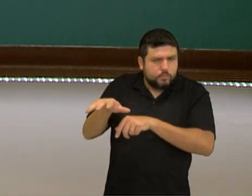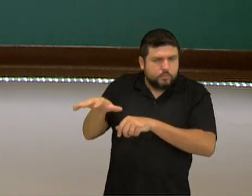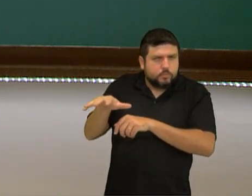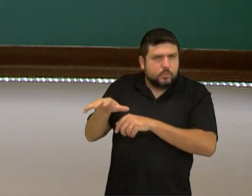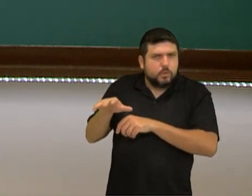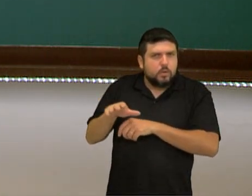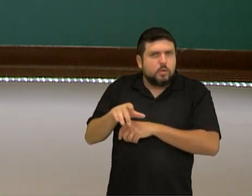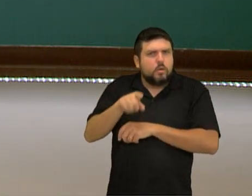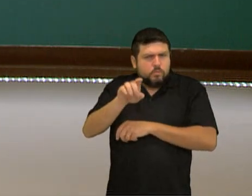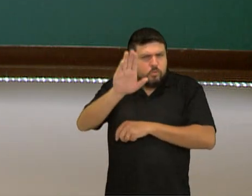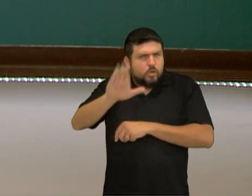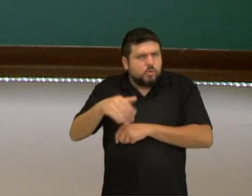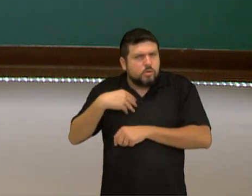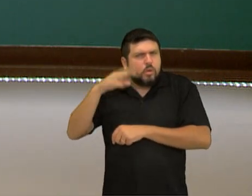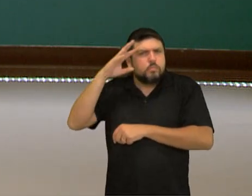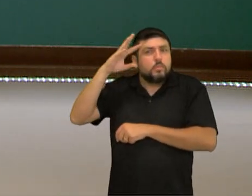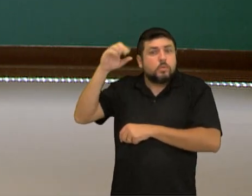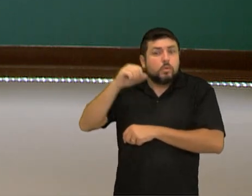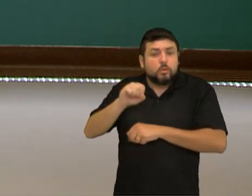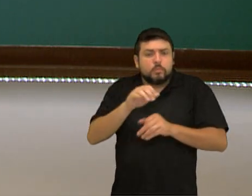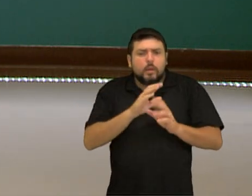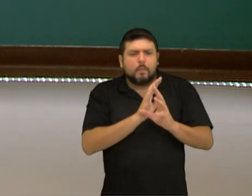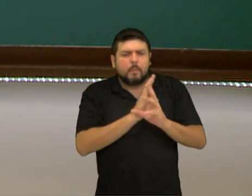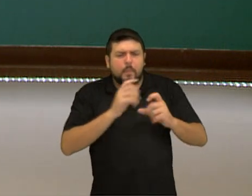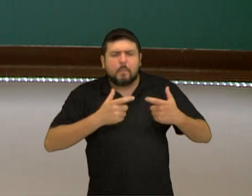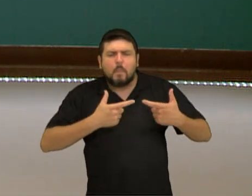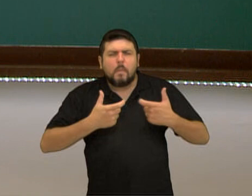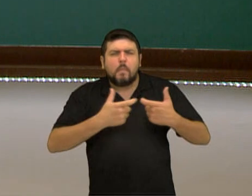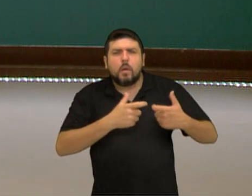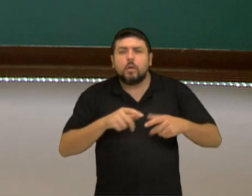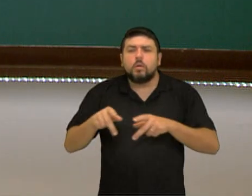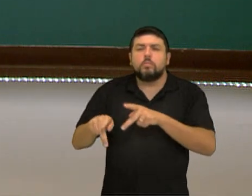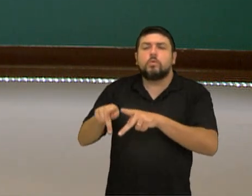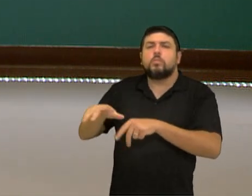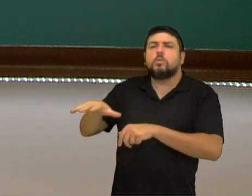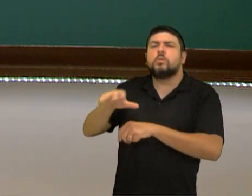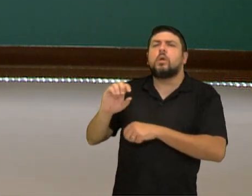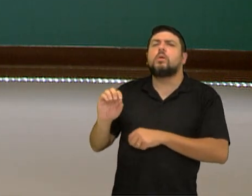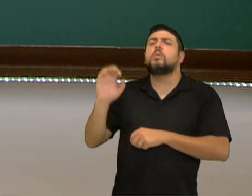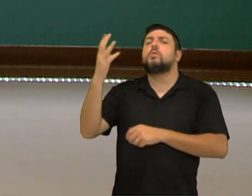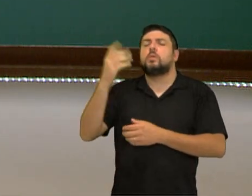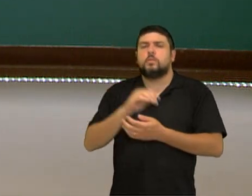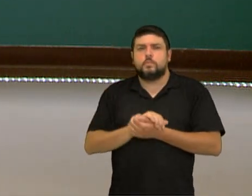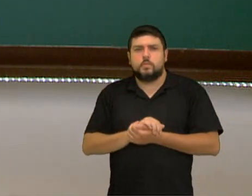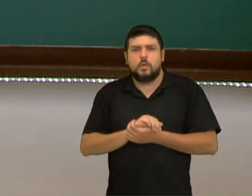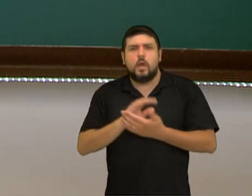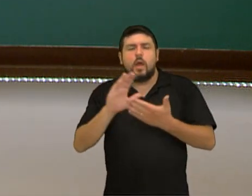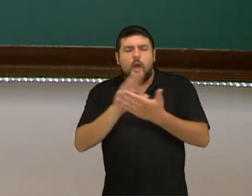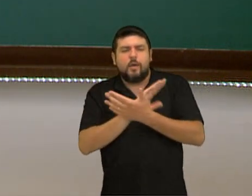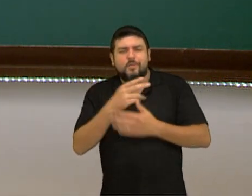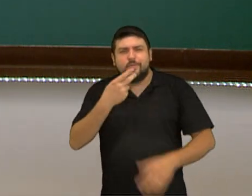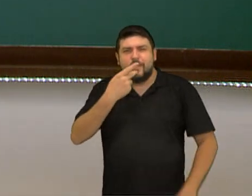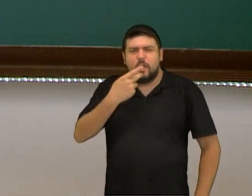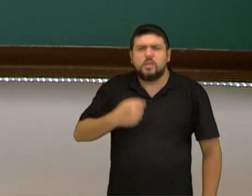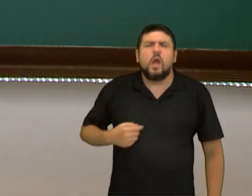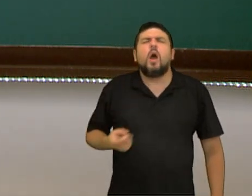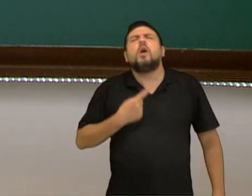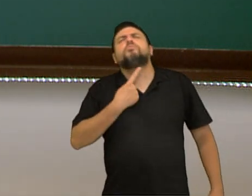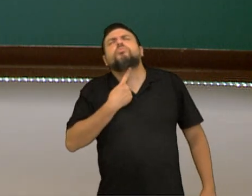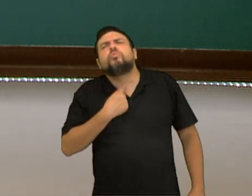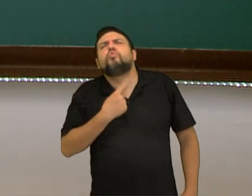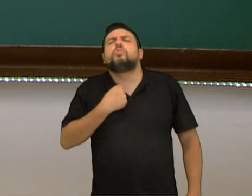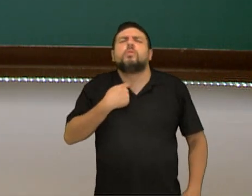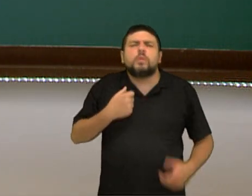pensou nos efeitos de uma guerra para a população? Porque muitas vezes alguns apontam, eu gostaria de participar de uma